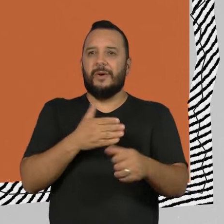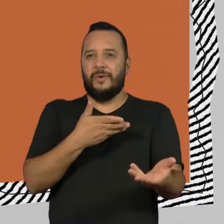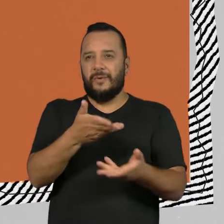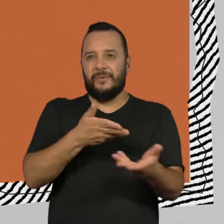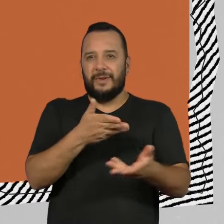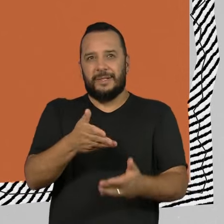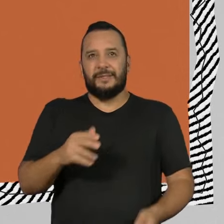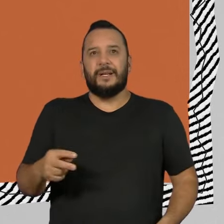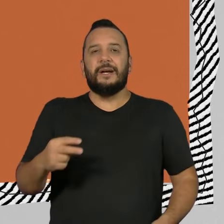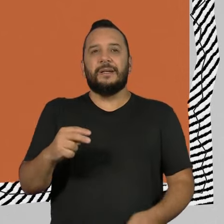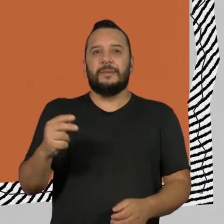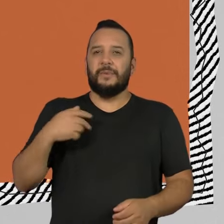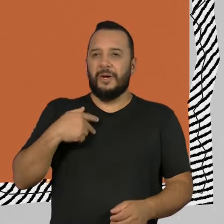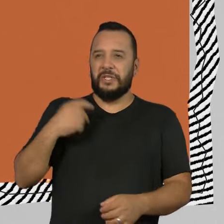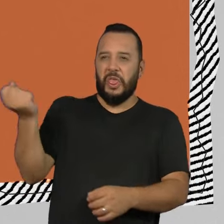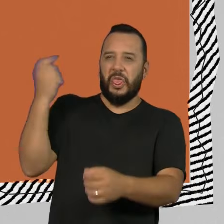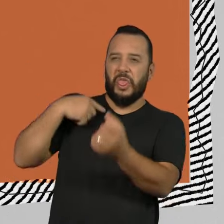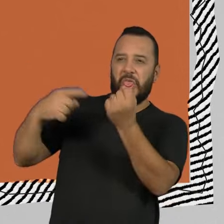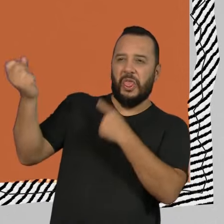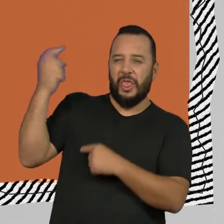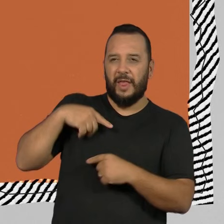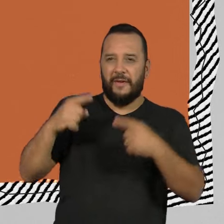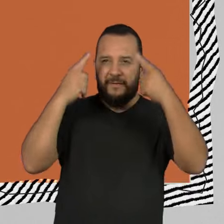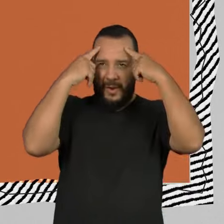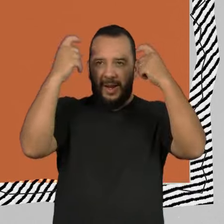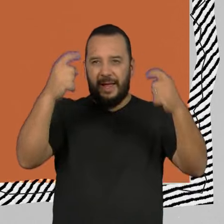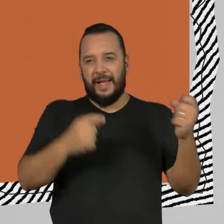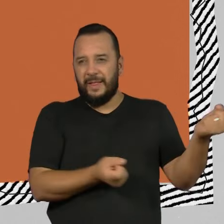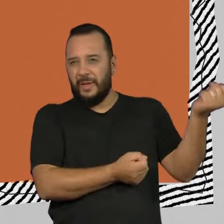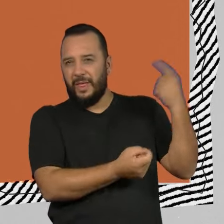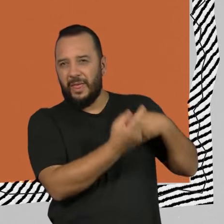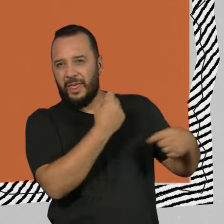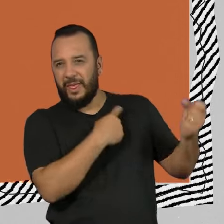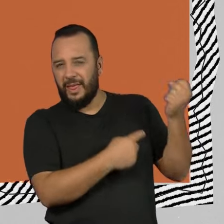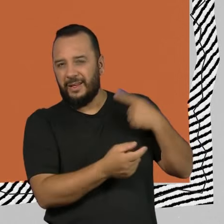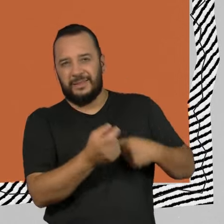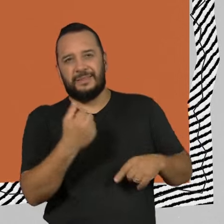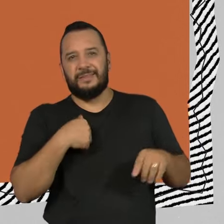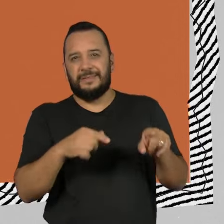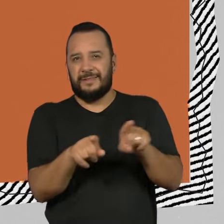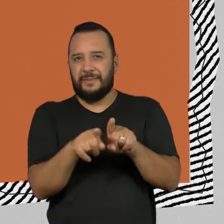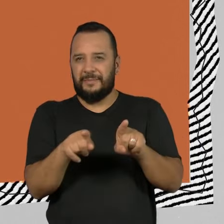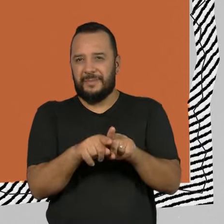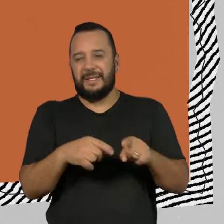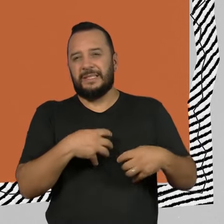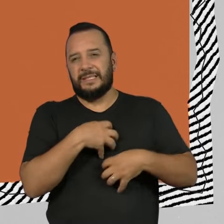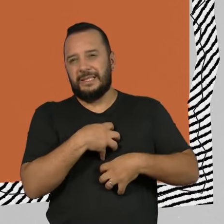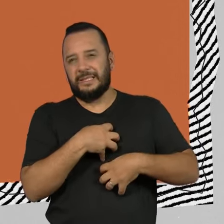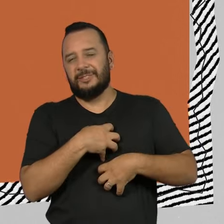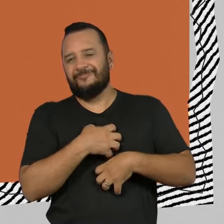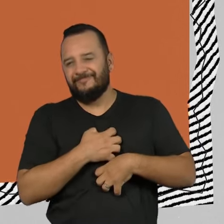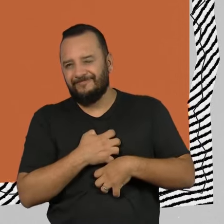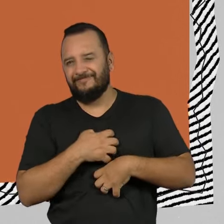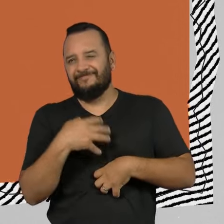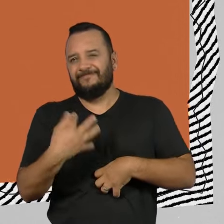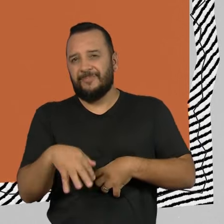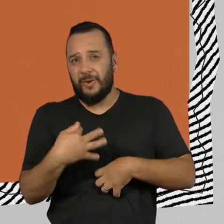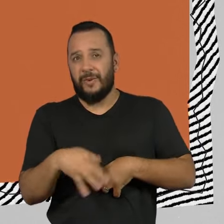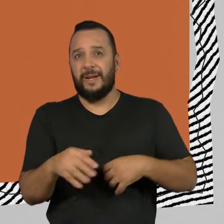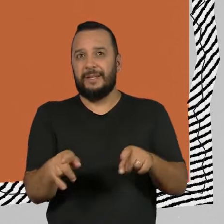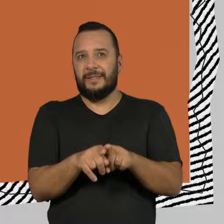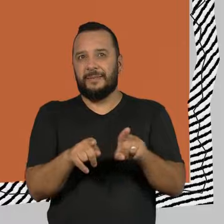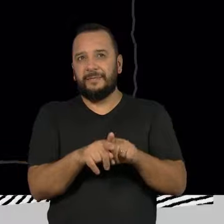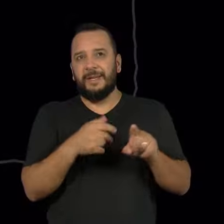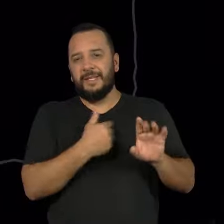distração dos haters dos discursos violentos desses ataques que nos machucam nos ferem e principalmente nos